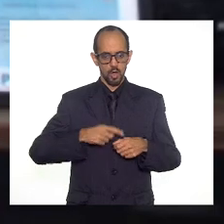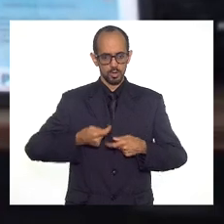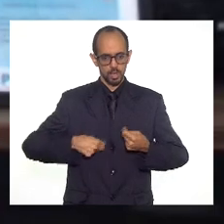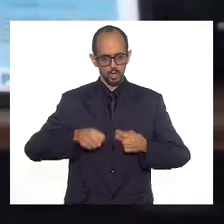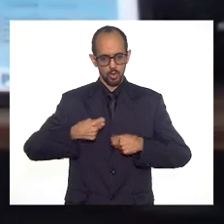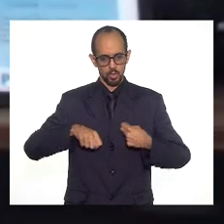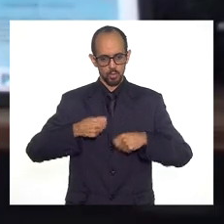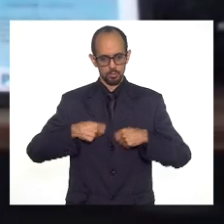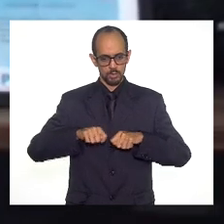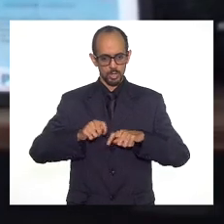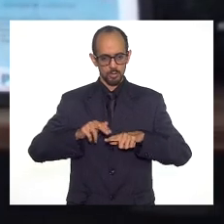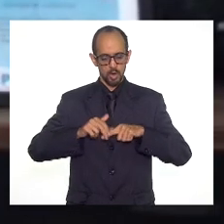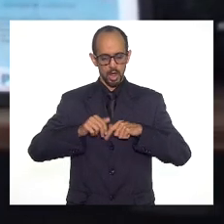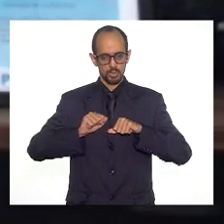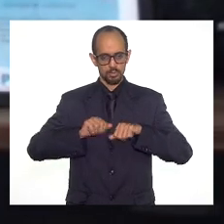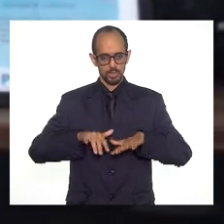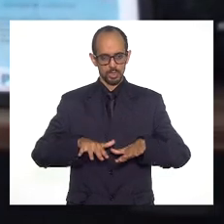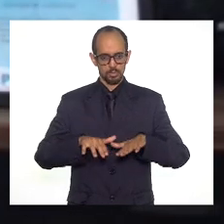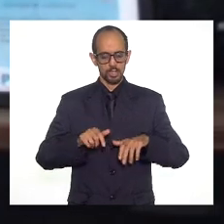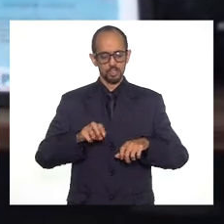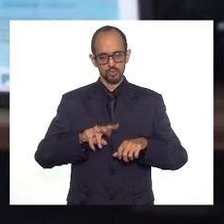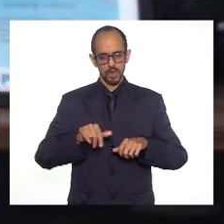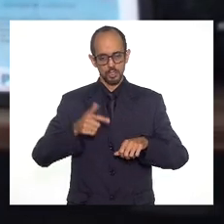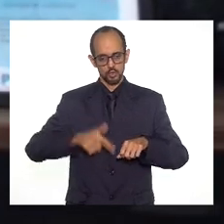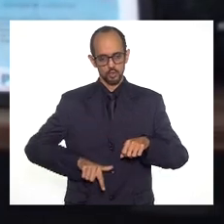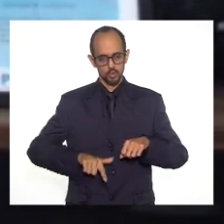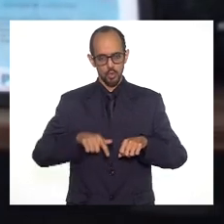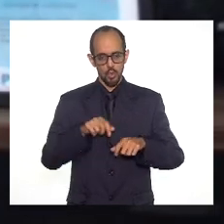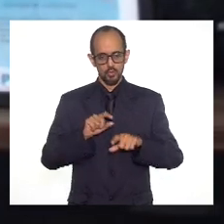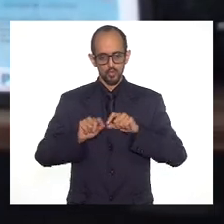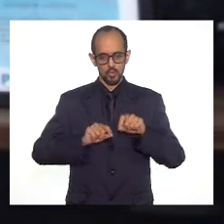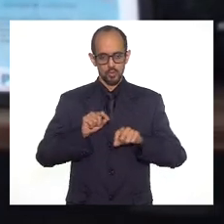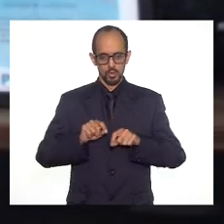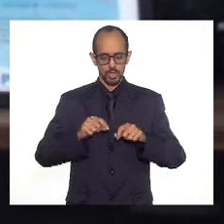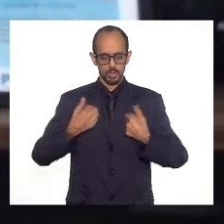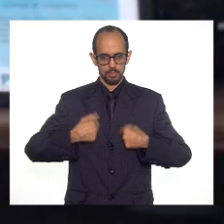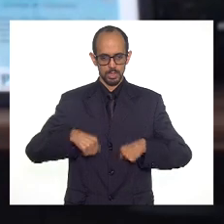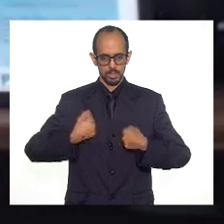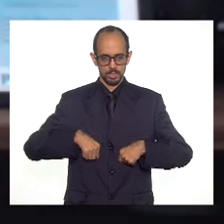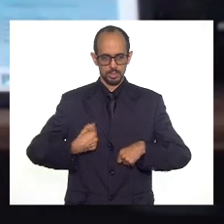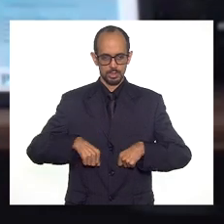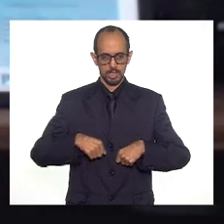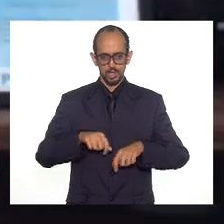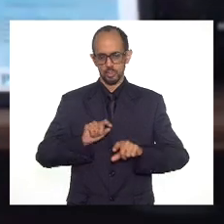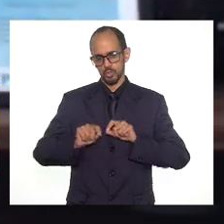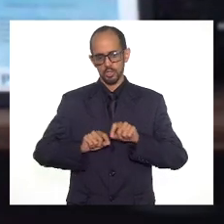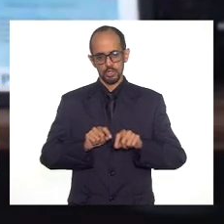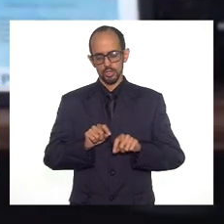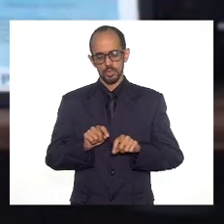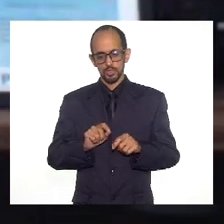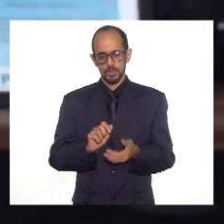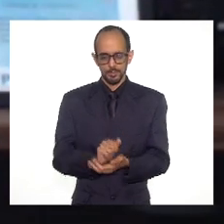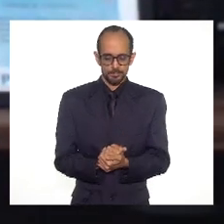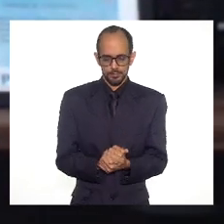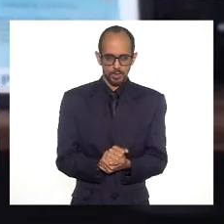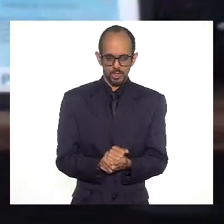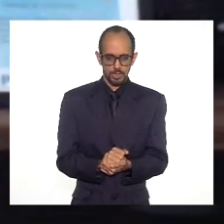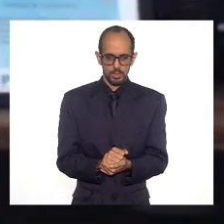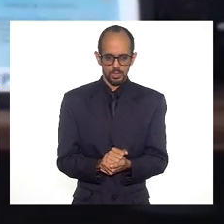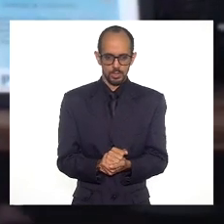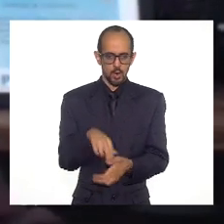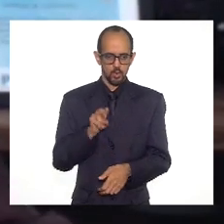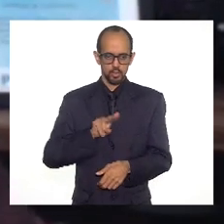pandemia, a gente vai ter novamente uma necessidade, né, do